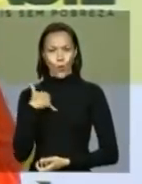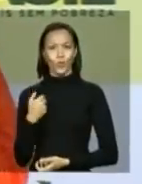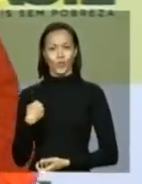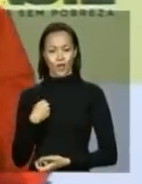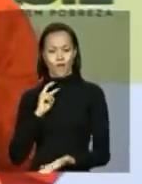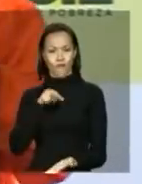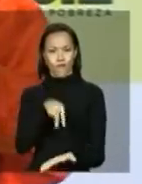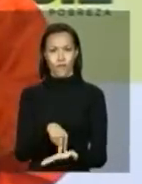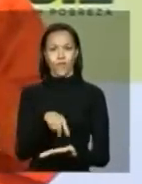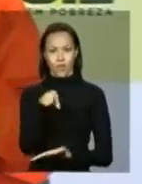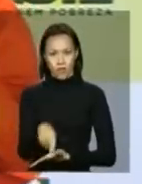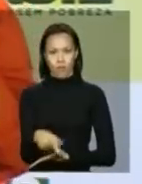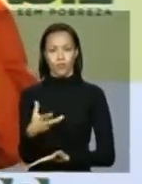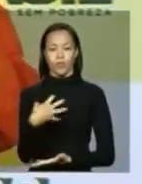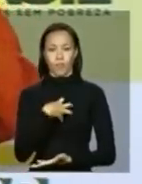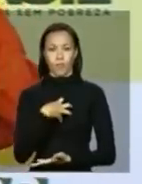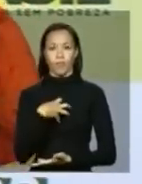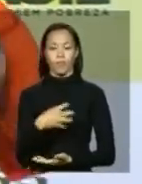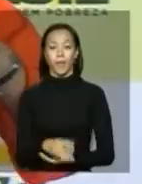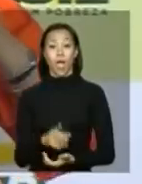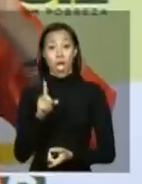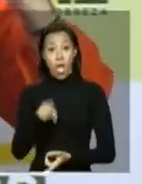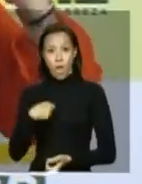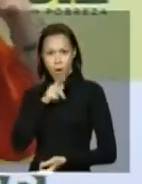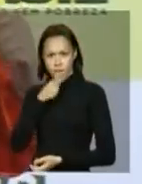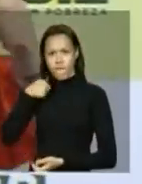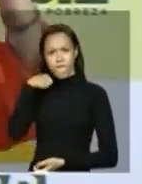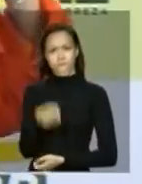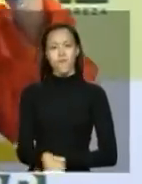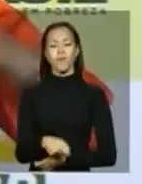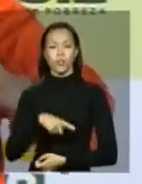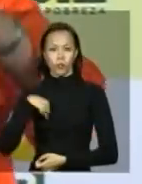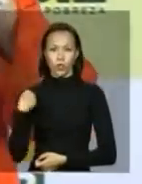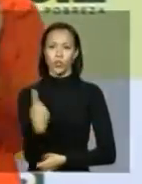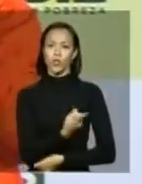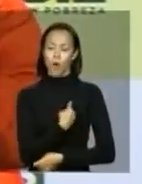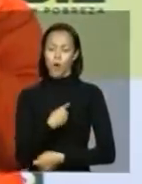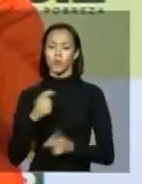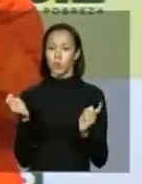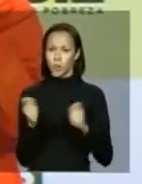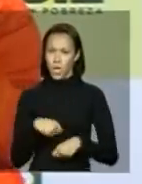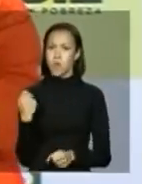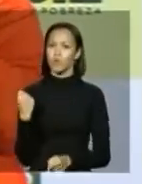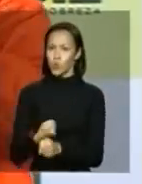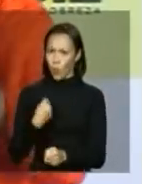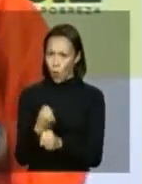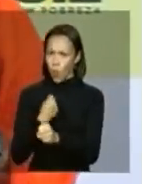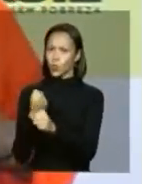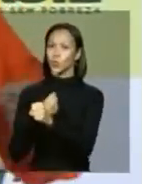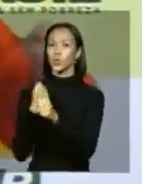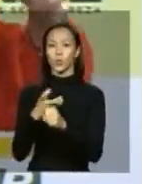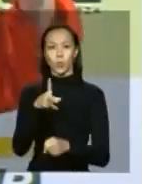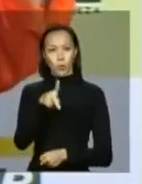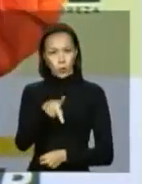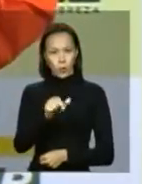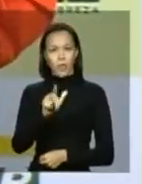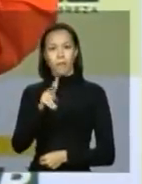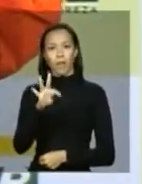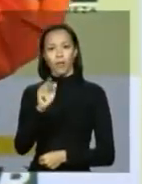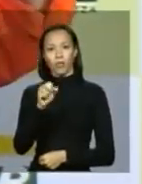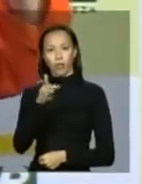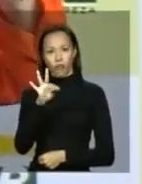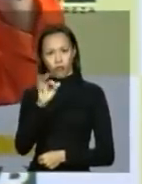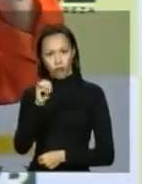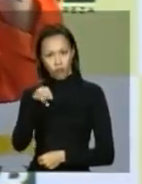aqui, porque é a afirmação de que nós podemos fazer plataformas, que nós